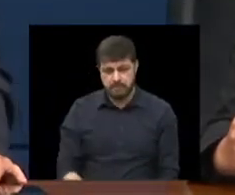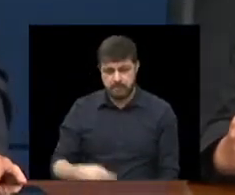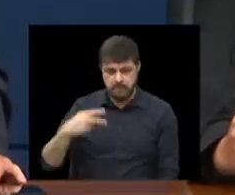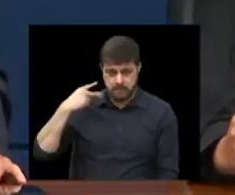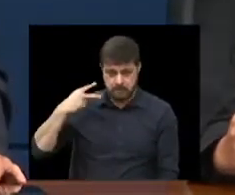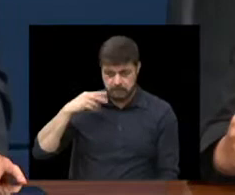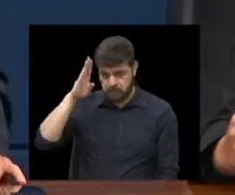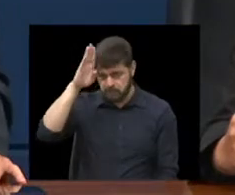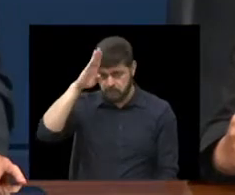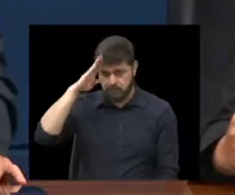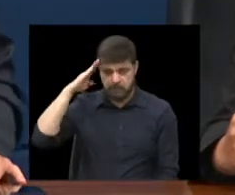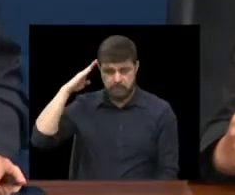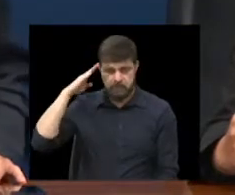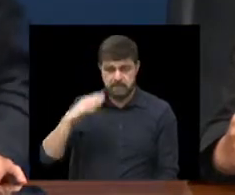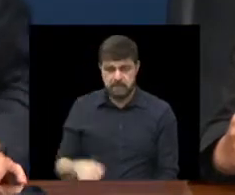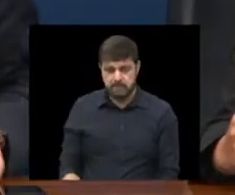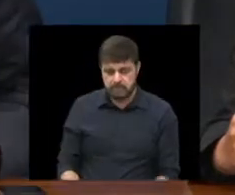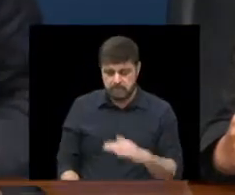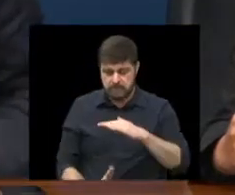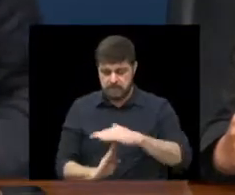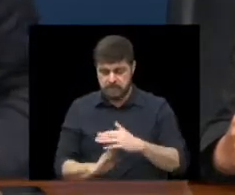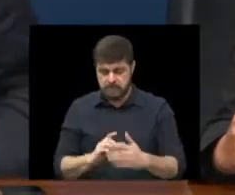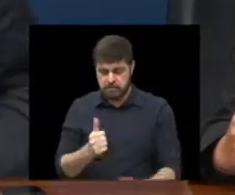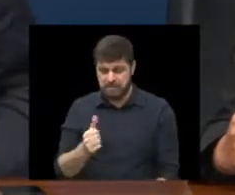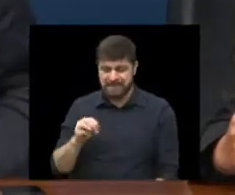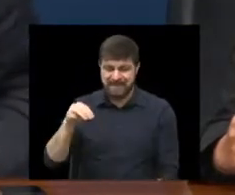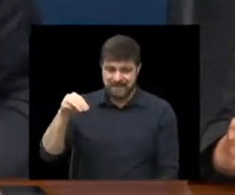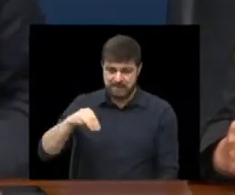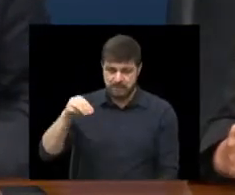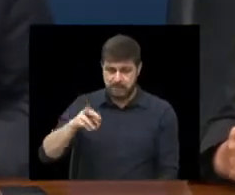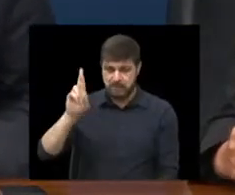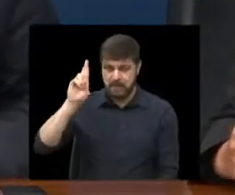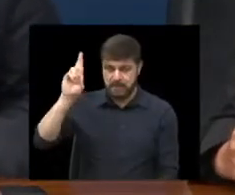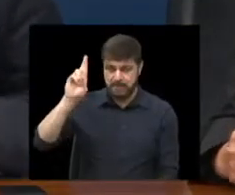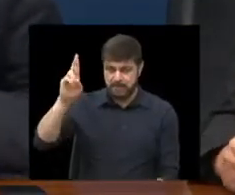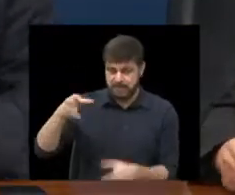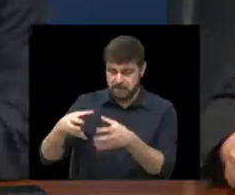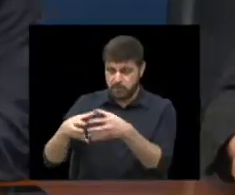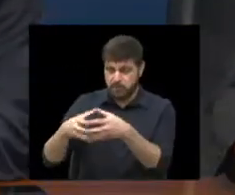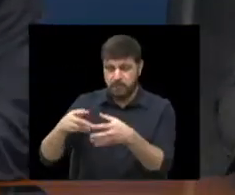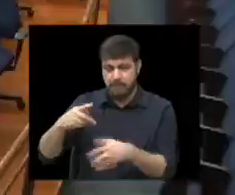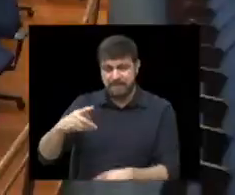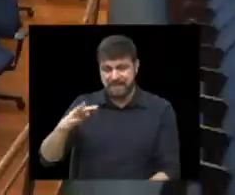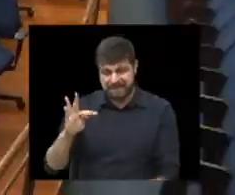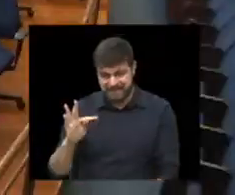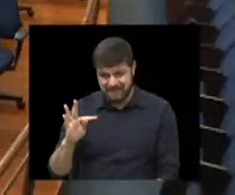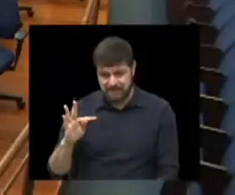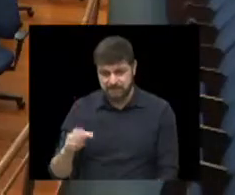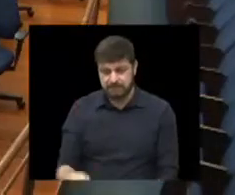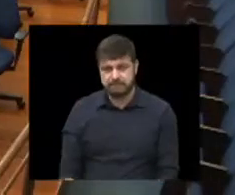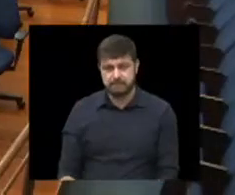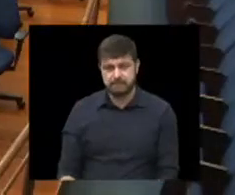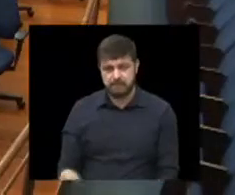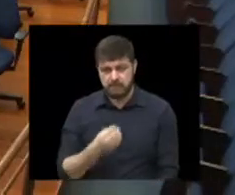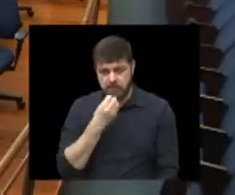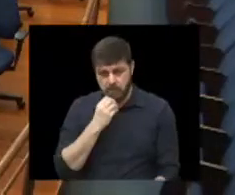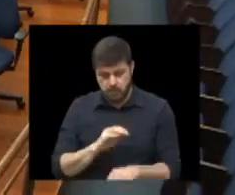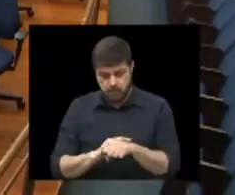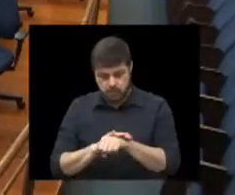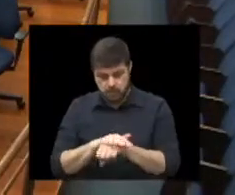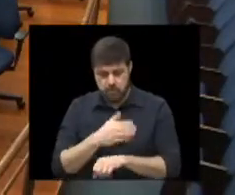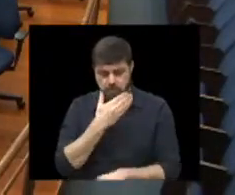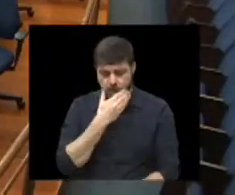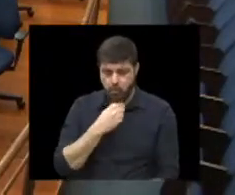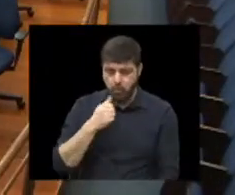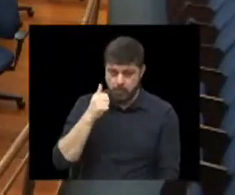Dr. Pedro Tourinho. Vossa Excelência tem até 10 minutos pela liderança do Partido dos Trabalhadores. Boa noite, senhoras,